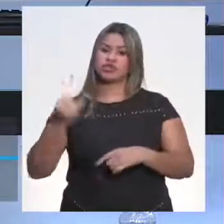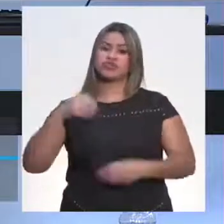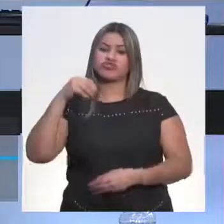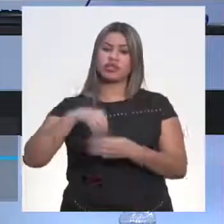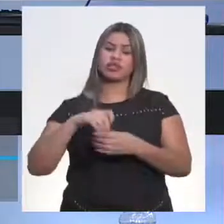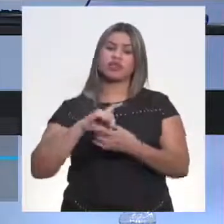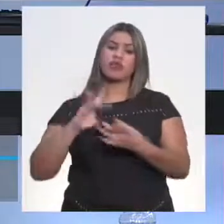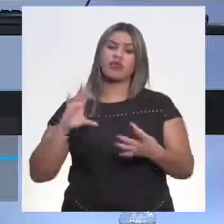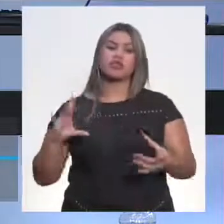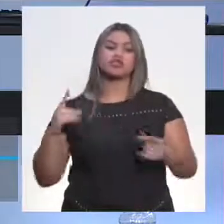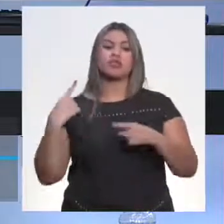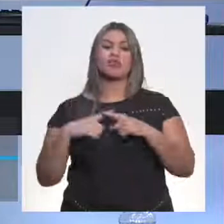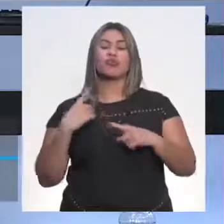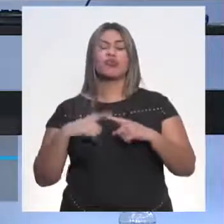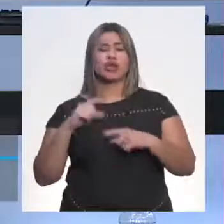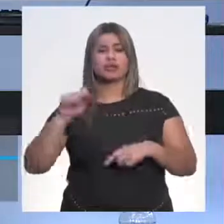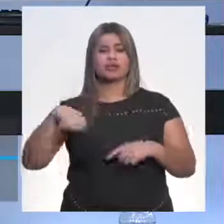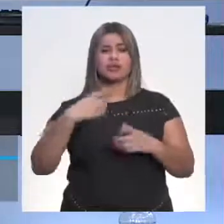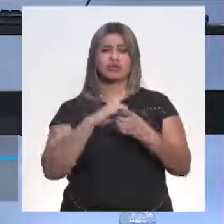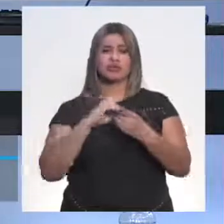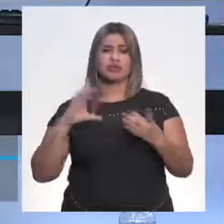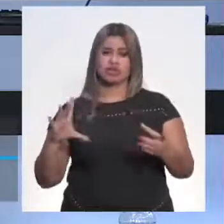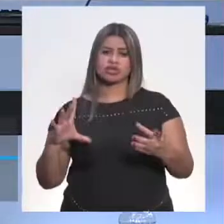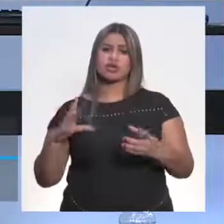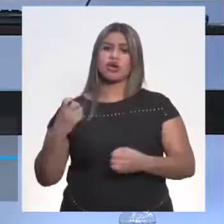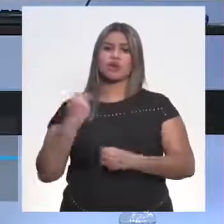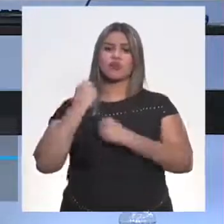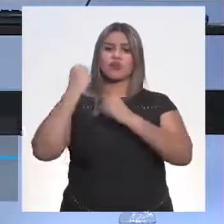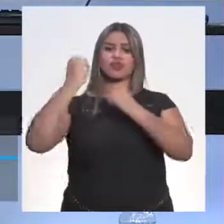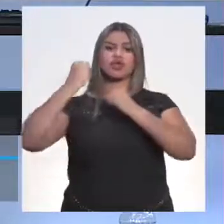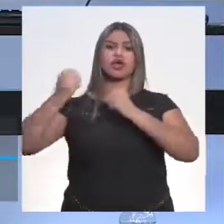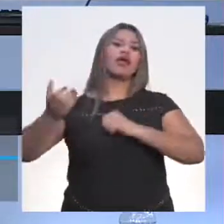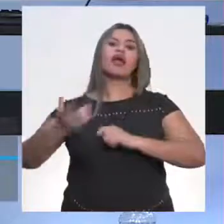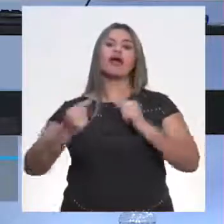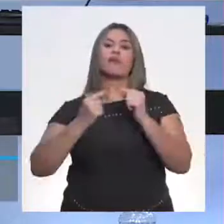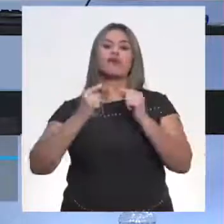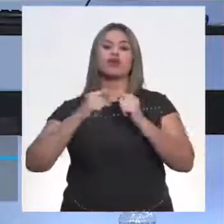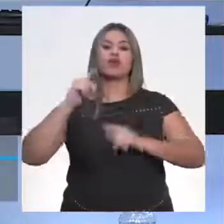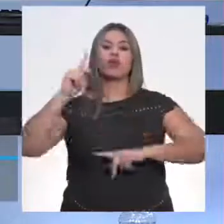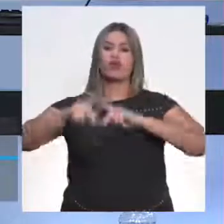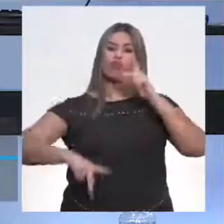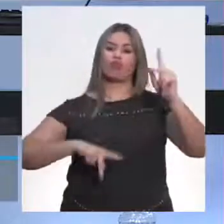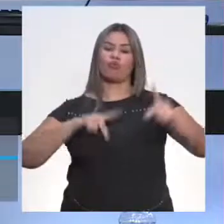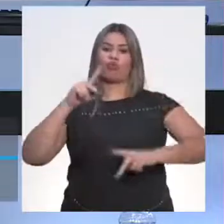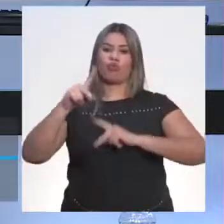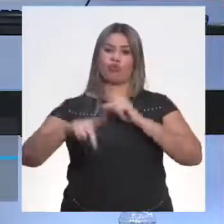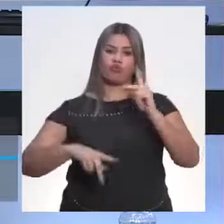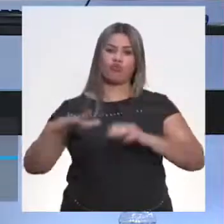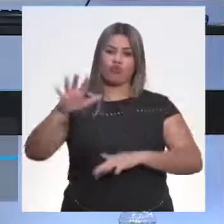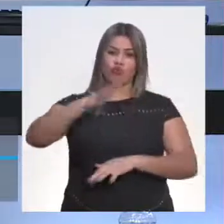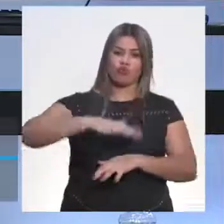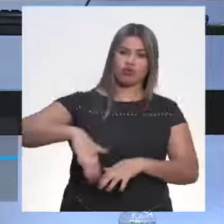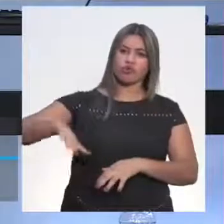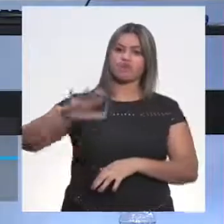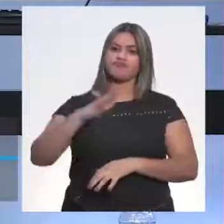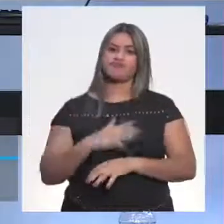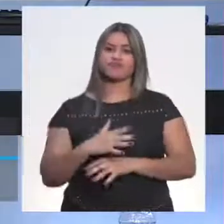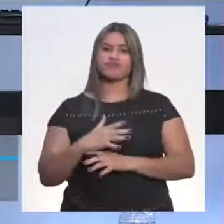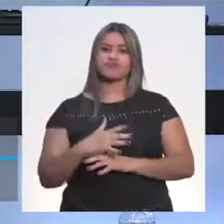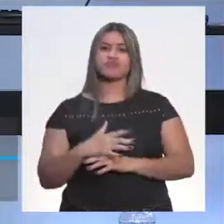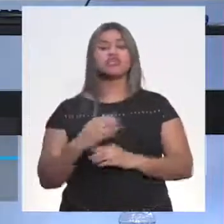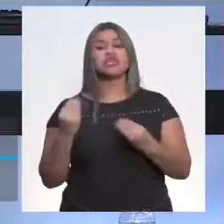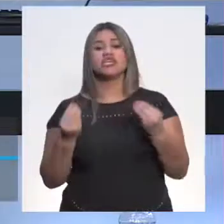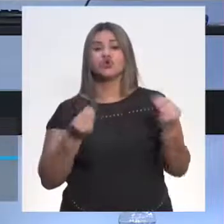democracias porque Na democracia o poder emana do povo e do povo que esse poder sai